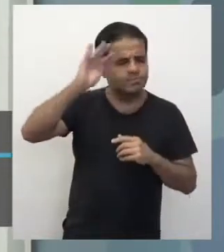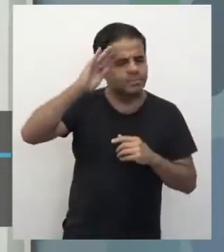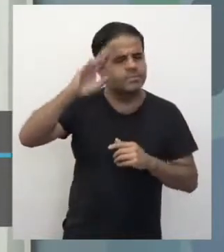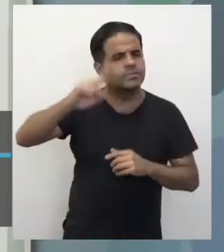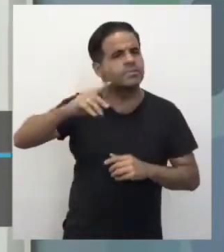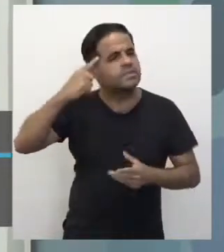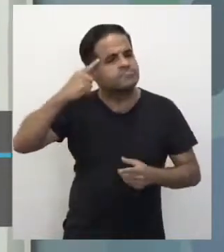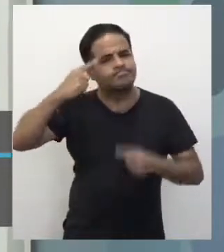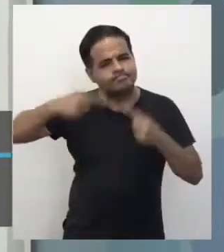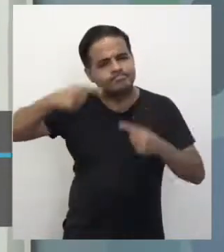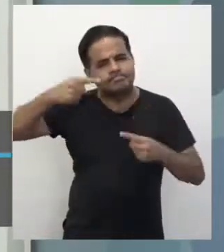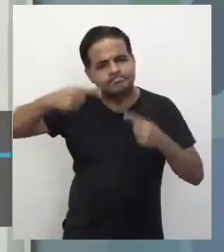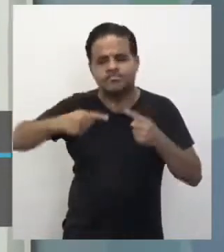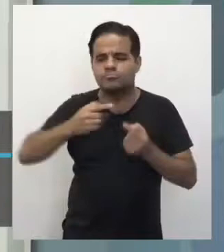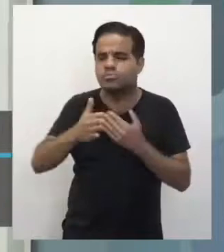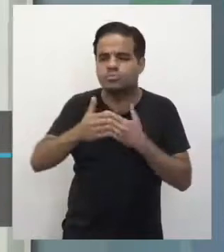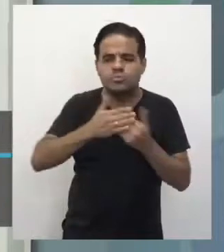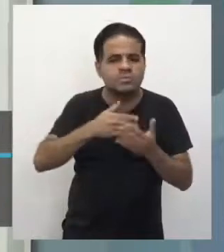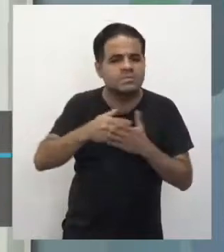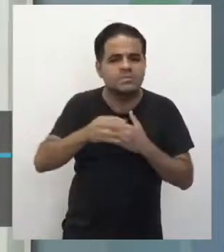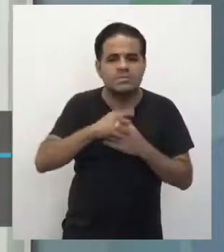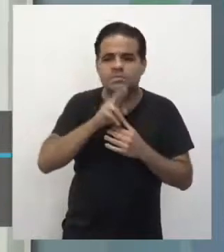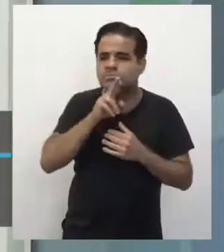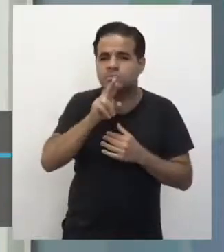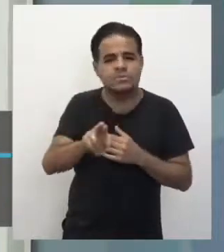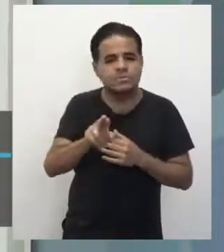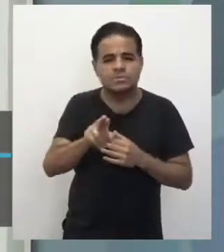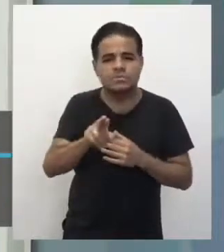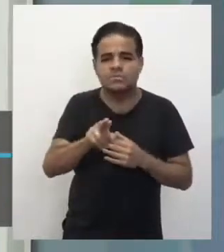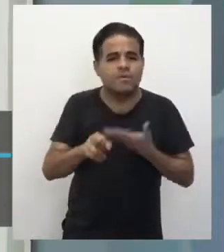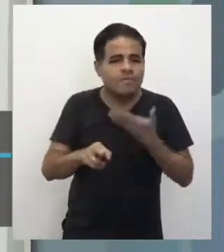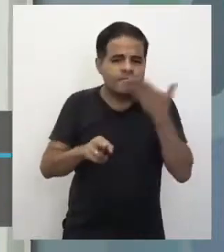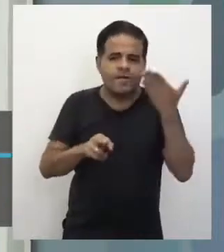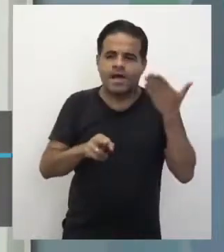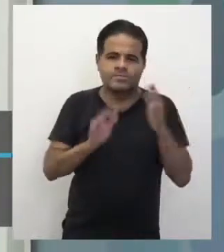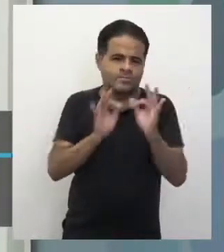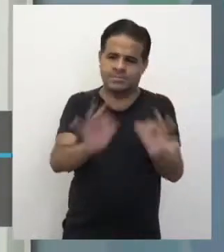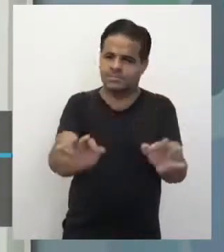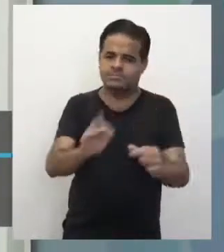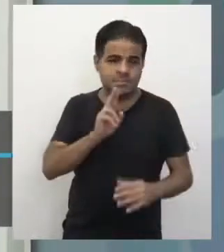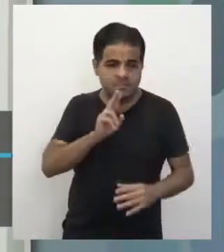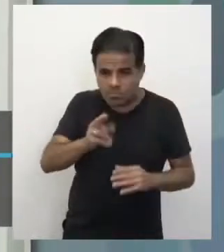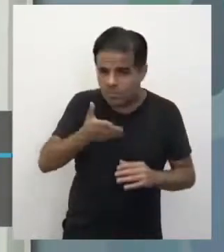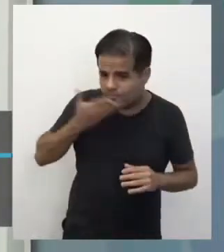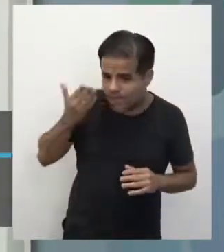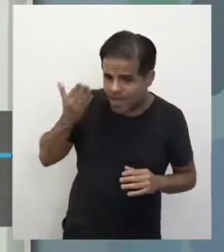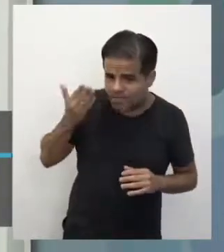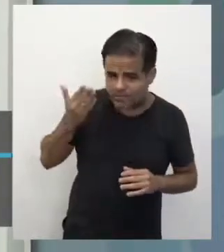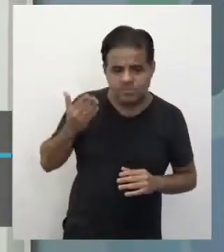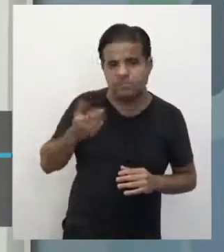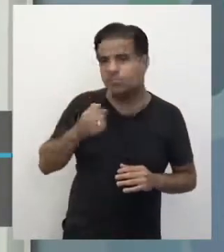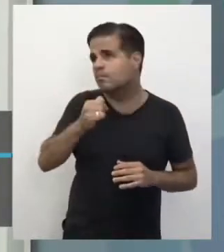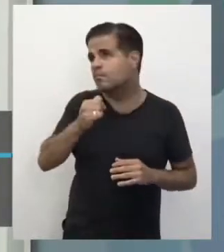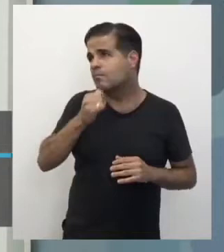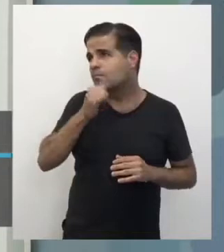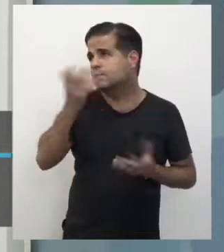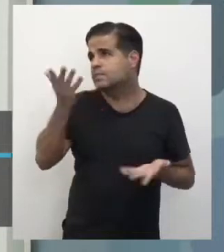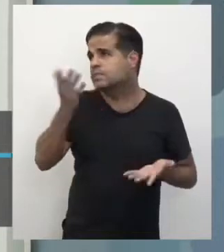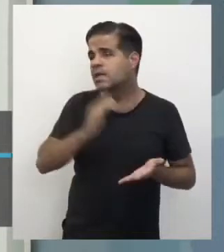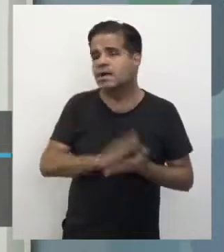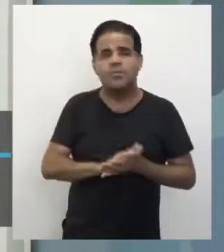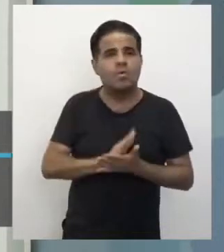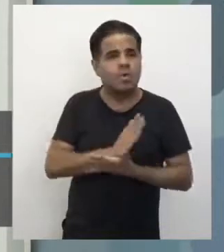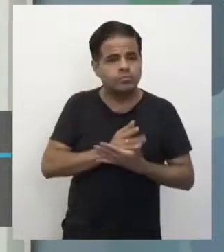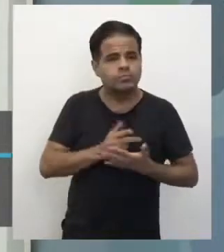filosófica, porque qualquer resposta não é uma resposta fácil e simples, né? Se eu digo, por exemplo, que, olha, como